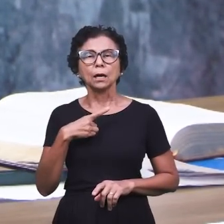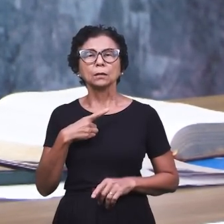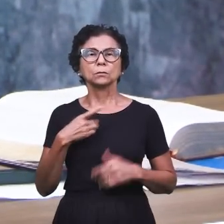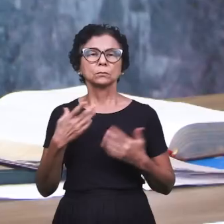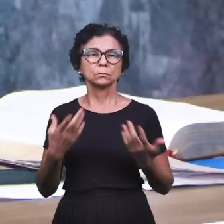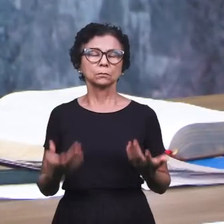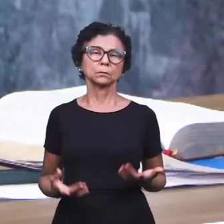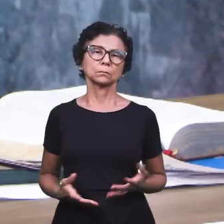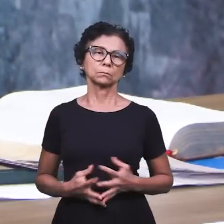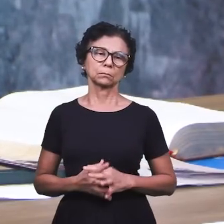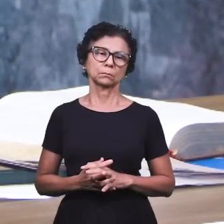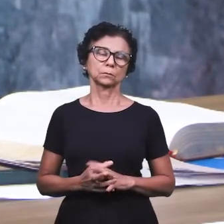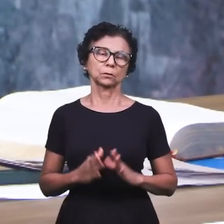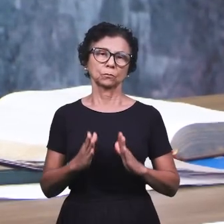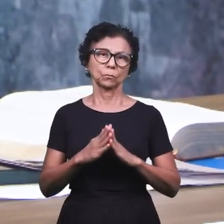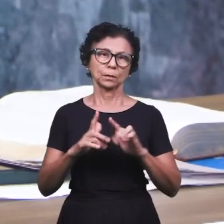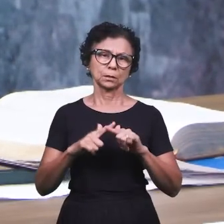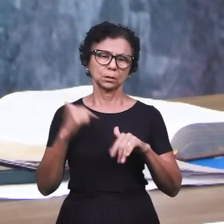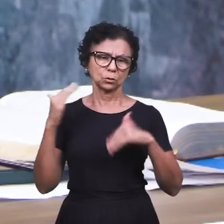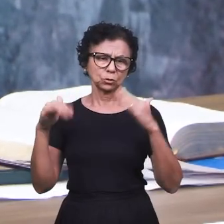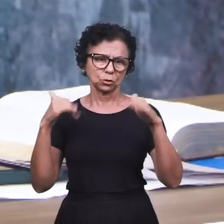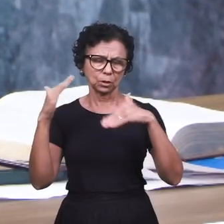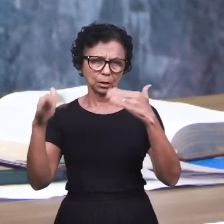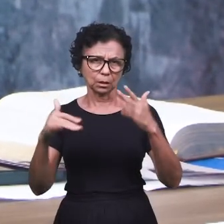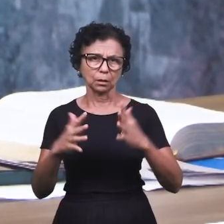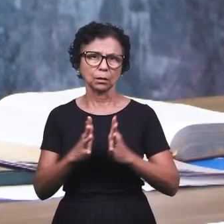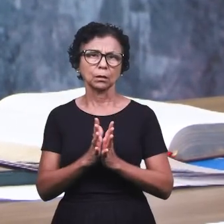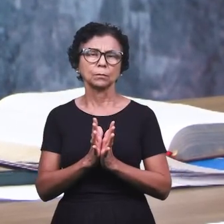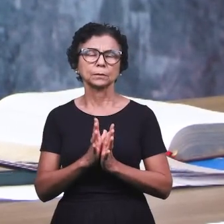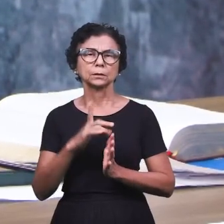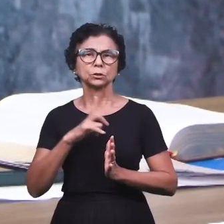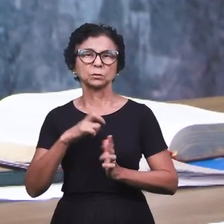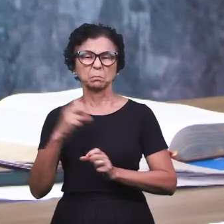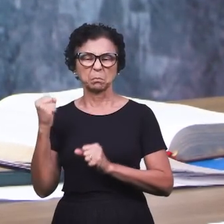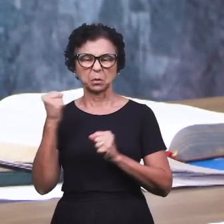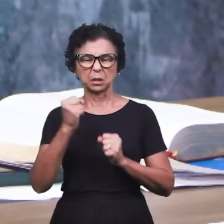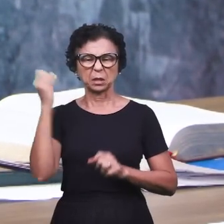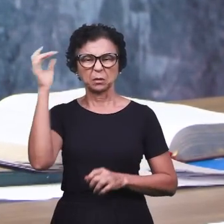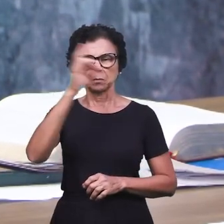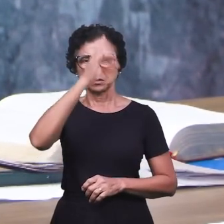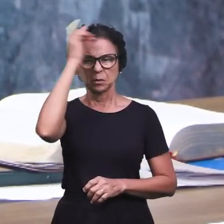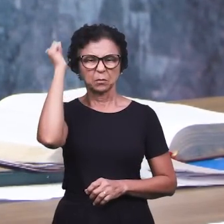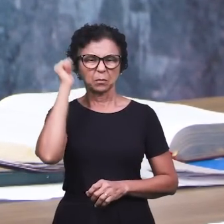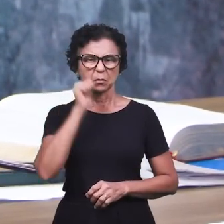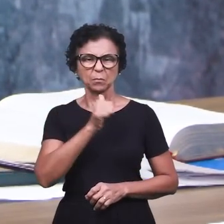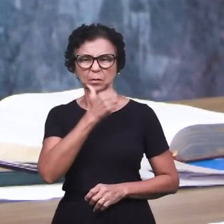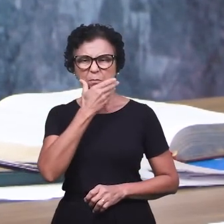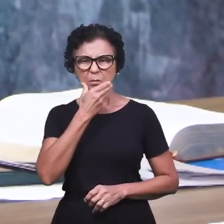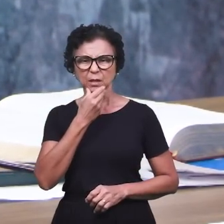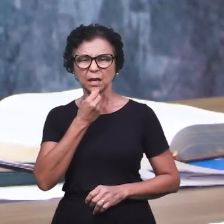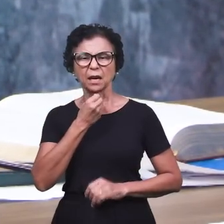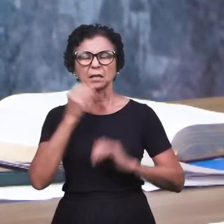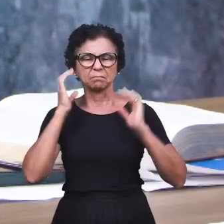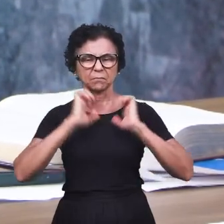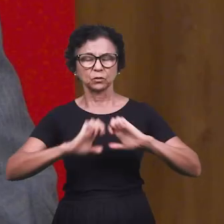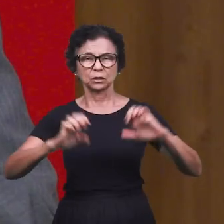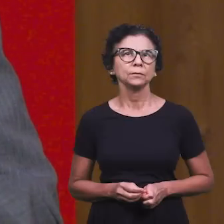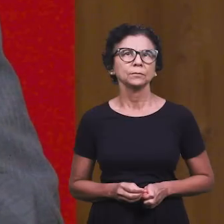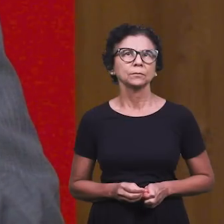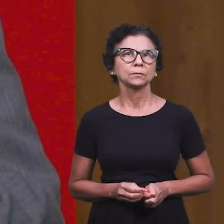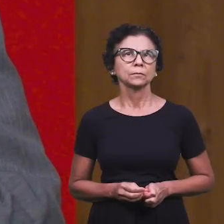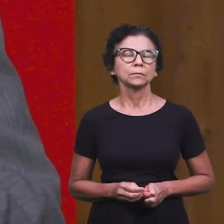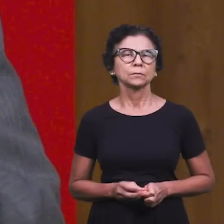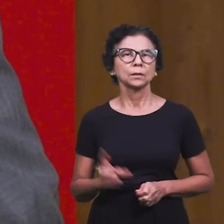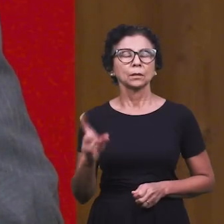Então era uma igreja muito dinâmica, usada muito do poder do Espírito Santo, homens e mulheres que de fato semearam a palavra de Deus.